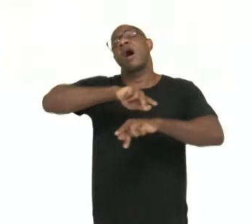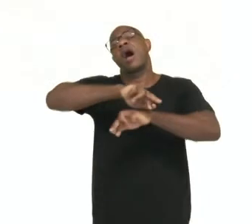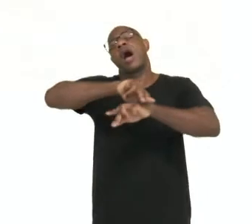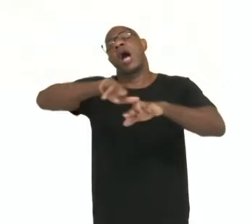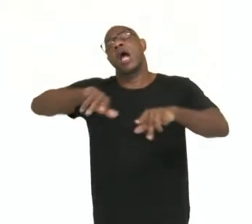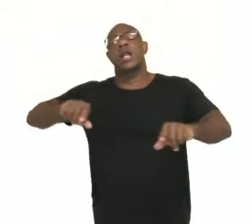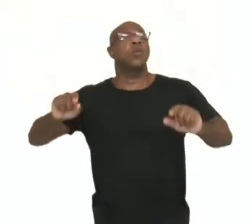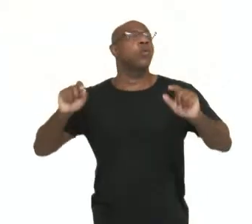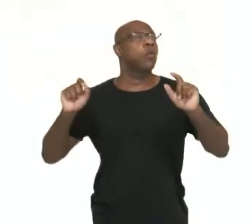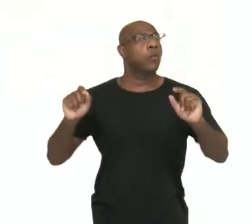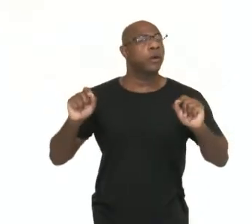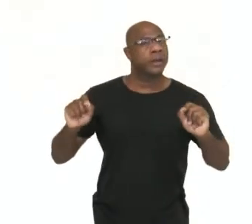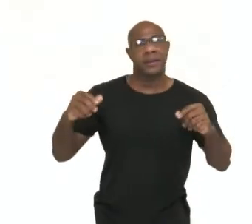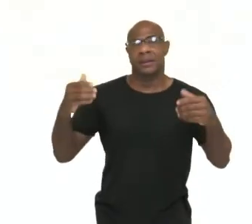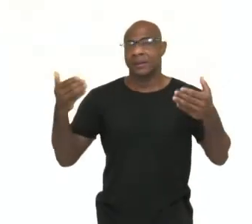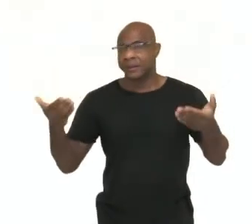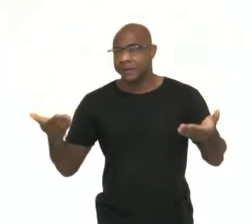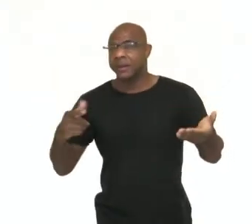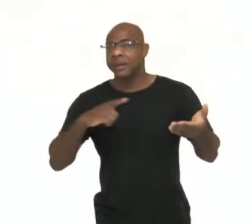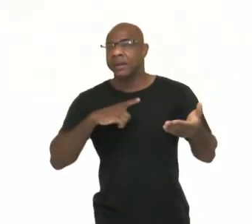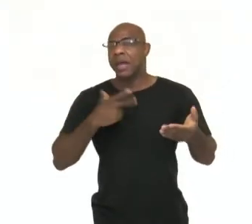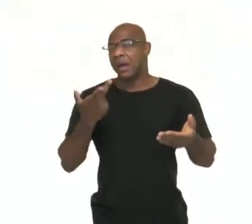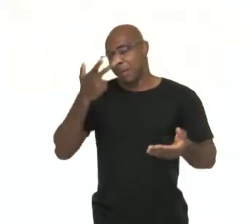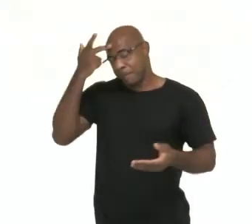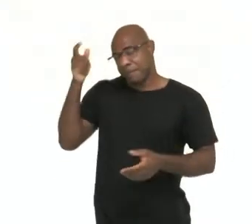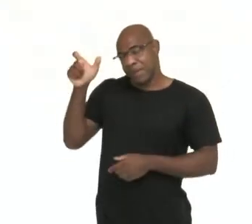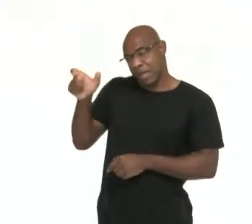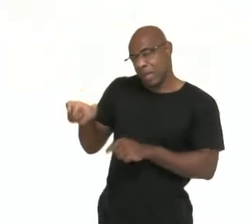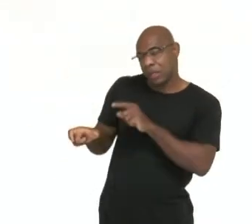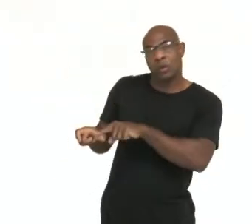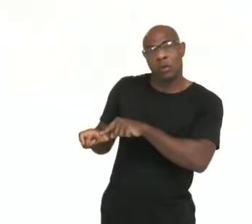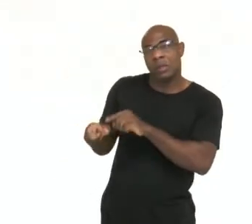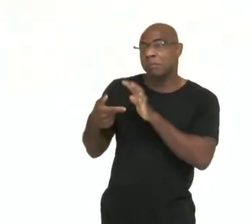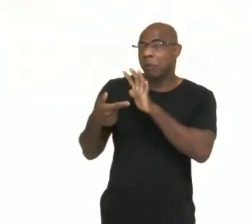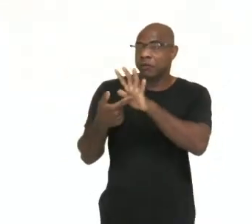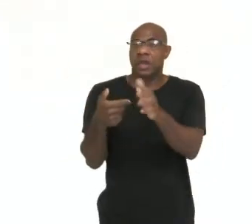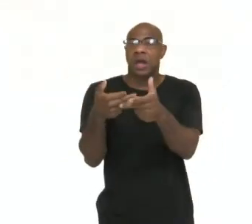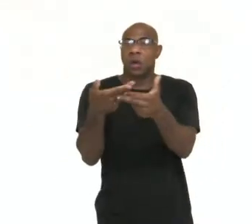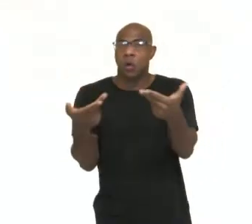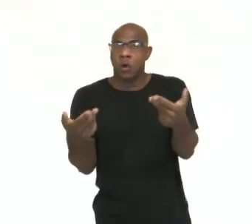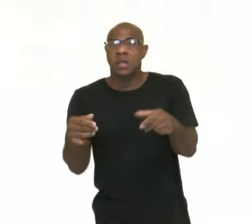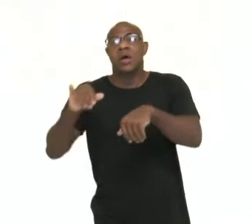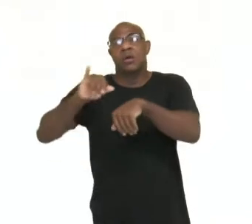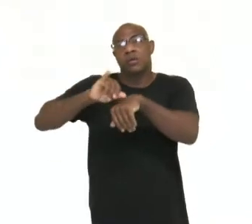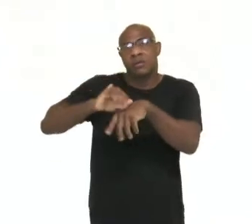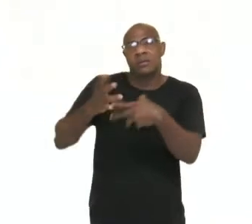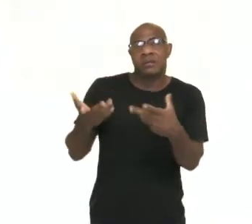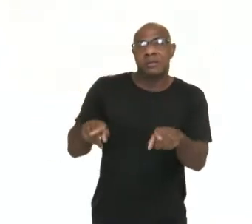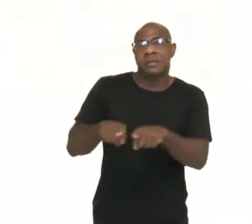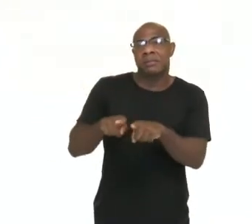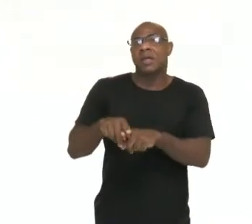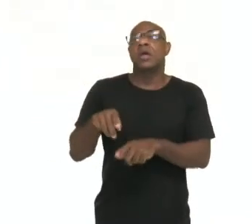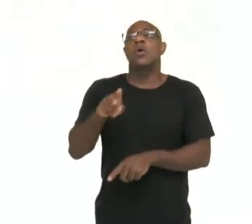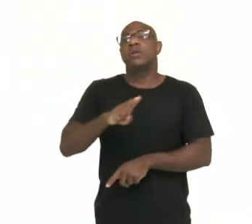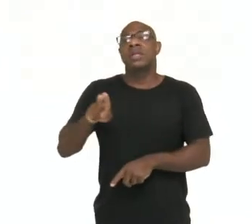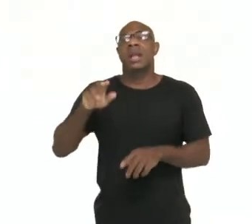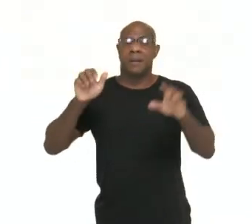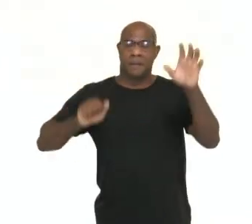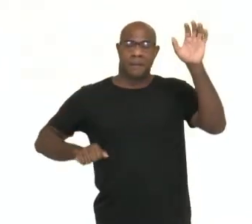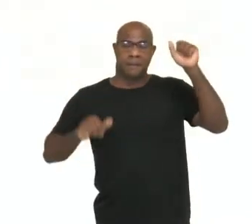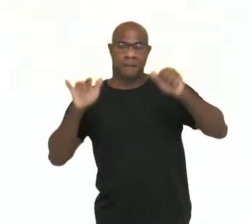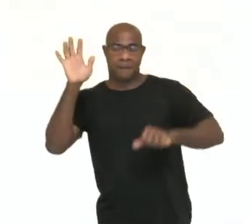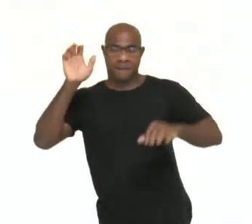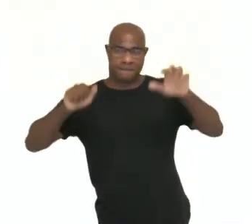mas basicamente consiste em uma pessoa ter que representar algo somente utilizando-se de mímica, sem usar,